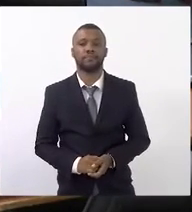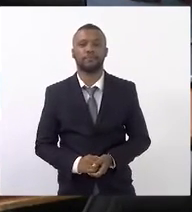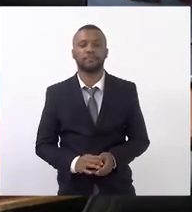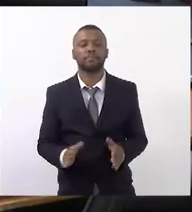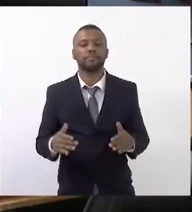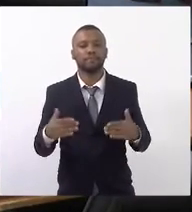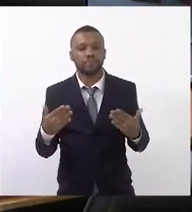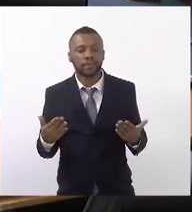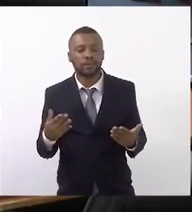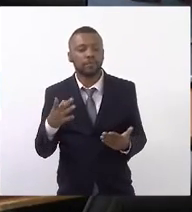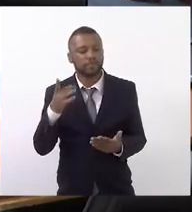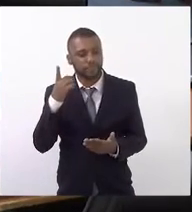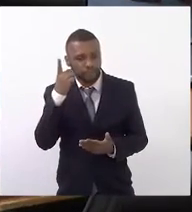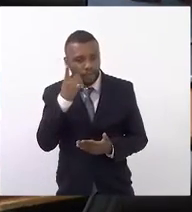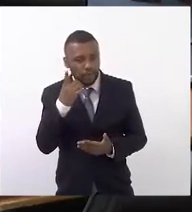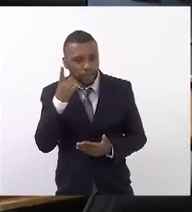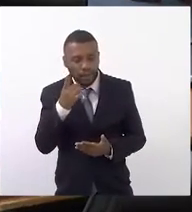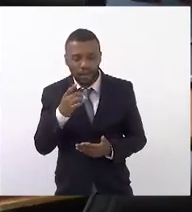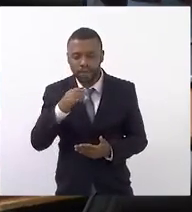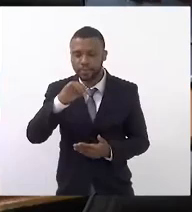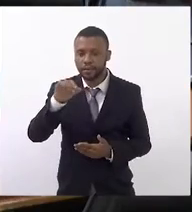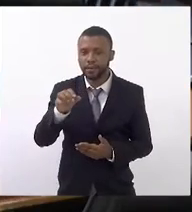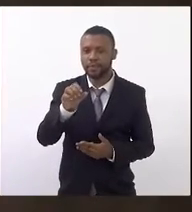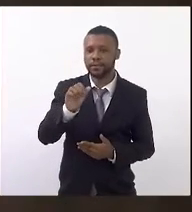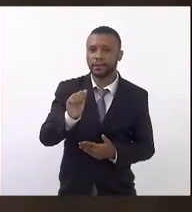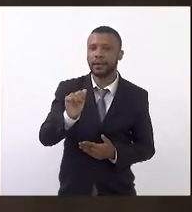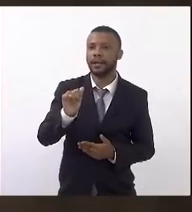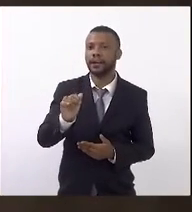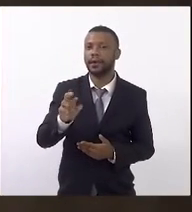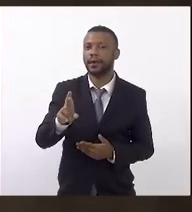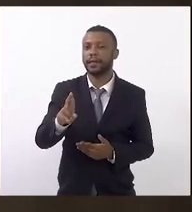deputado Jair Bittencourt, Vossa Excelência, como